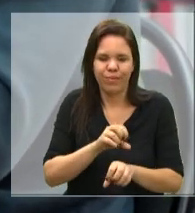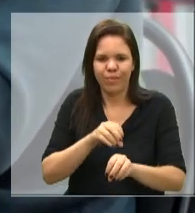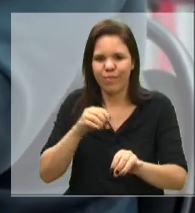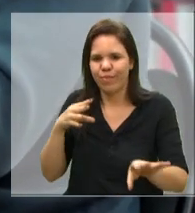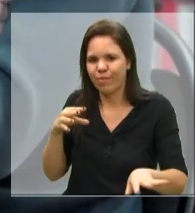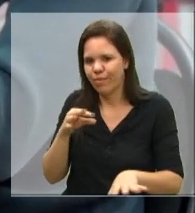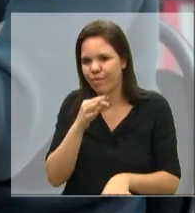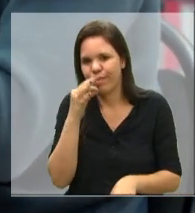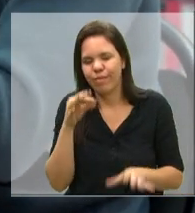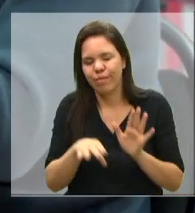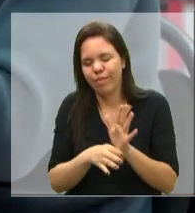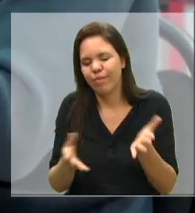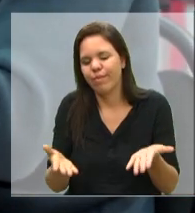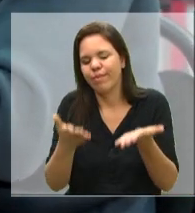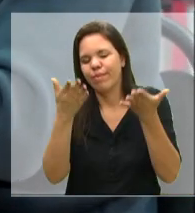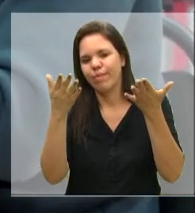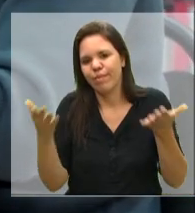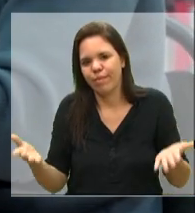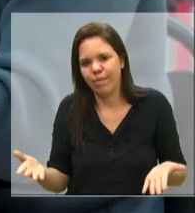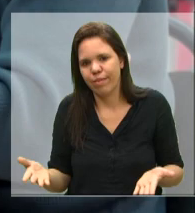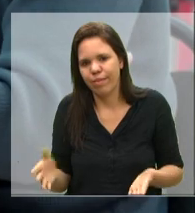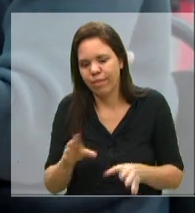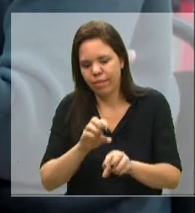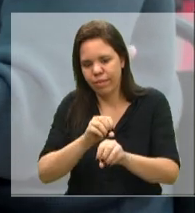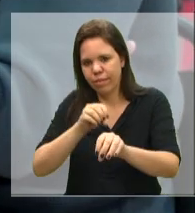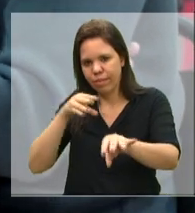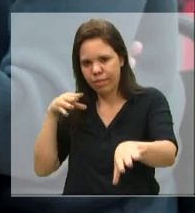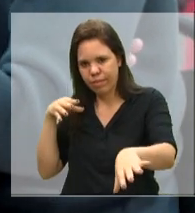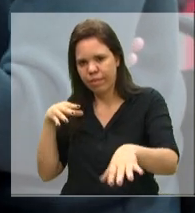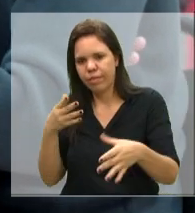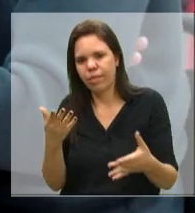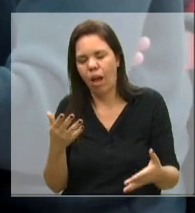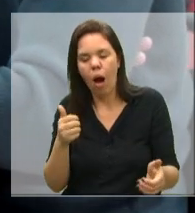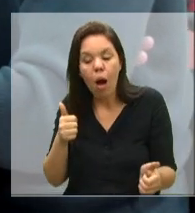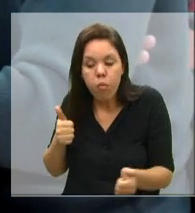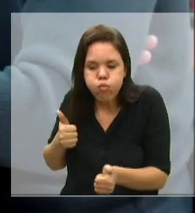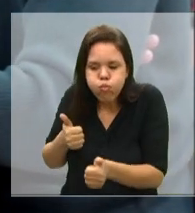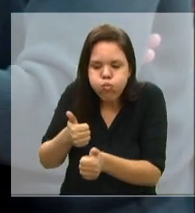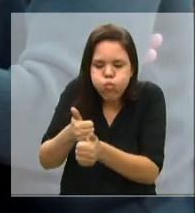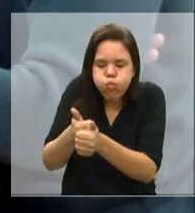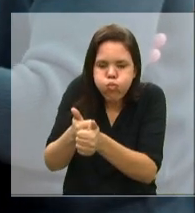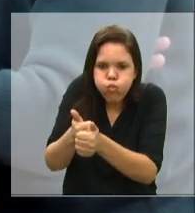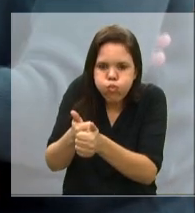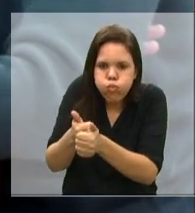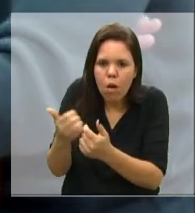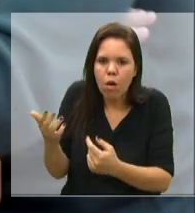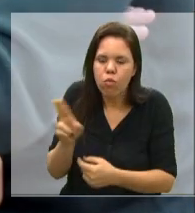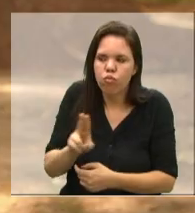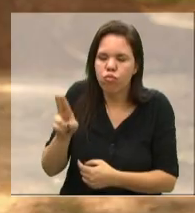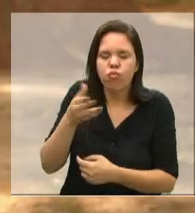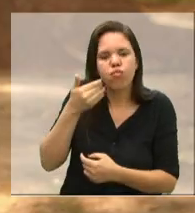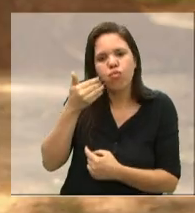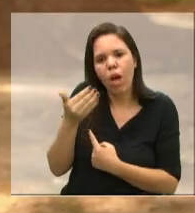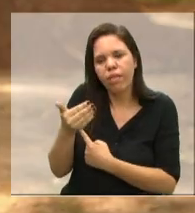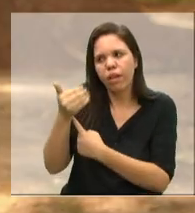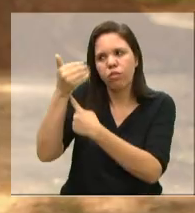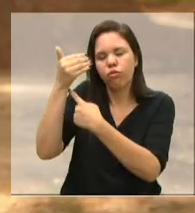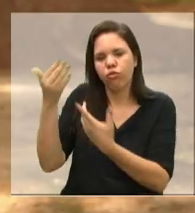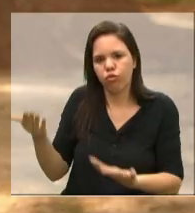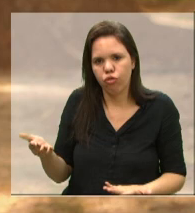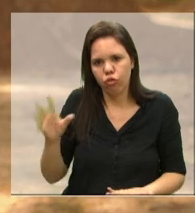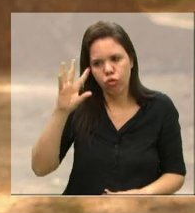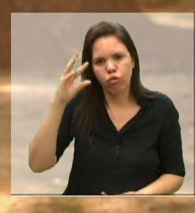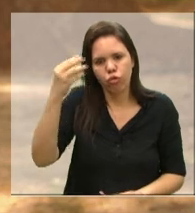grande contribuição que a EAD possa dar é justamente aproximar, através da tecnologia, aproximar